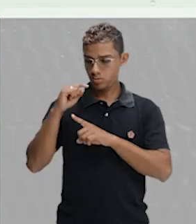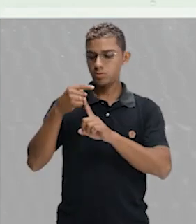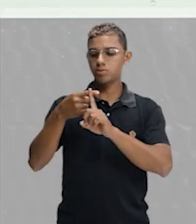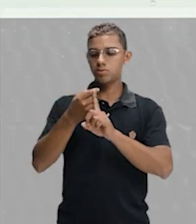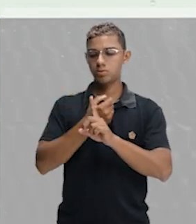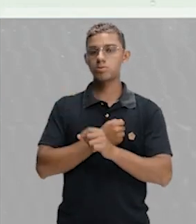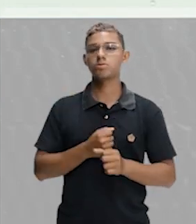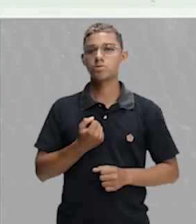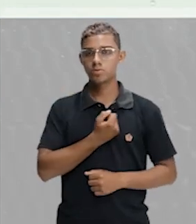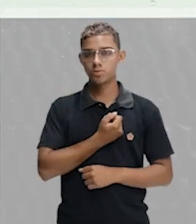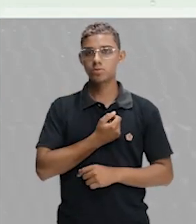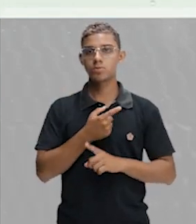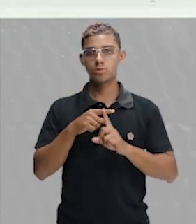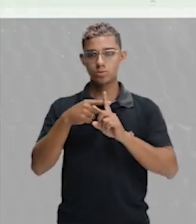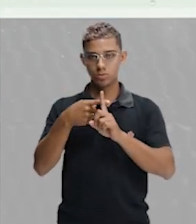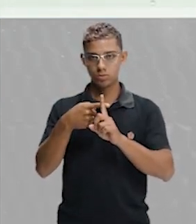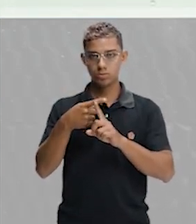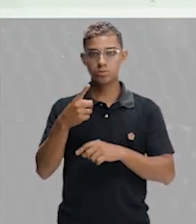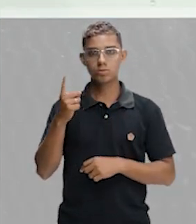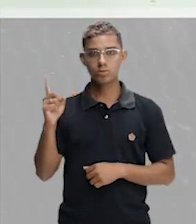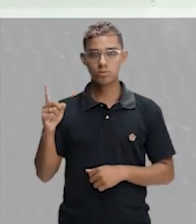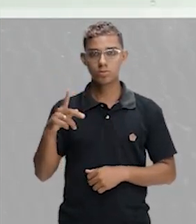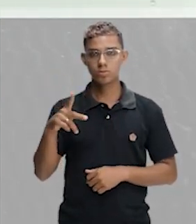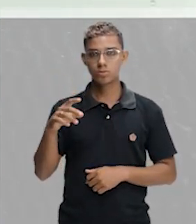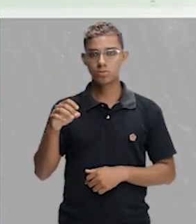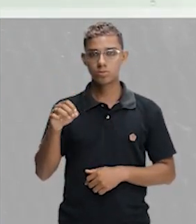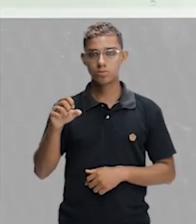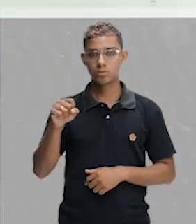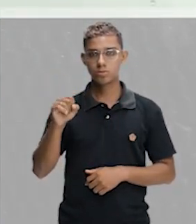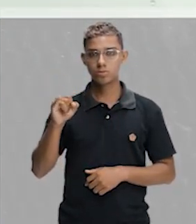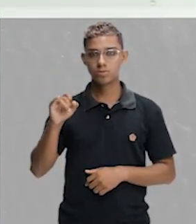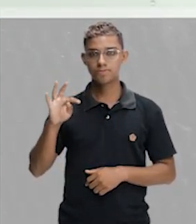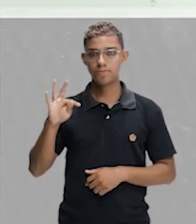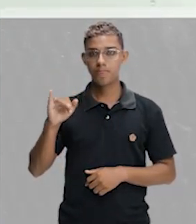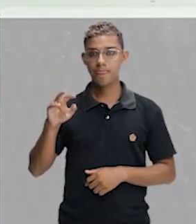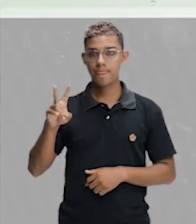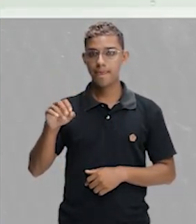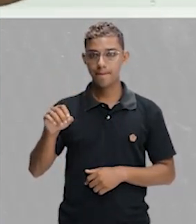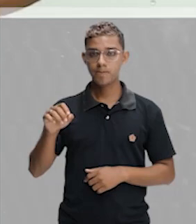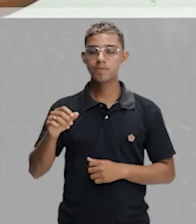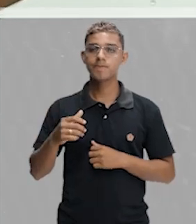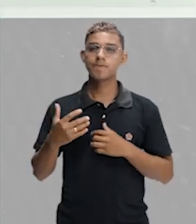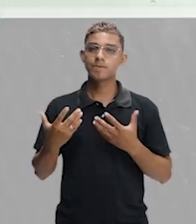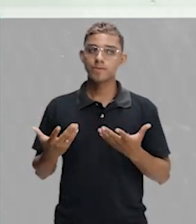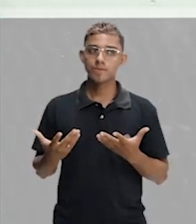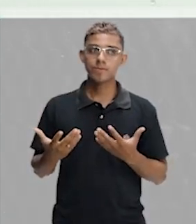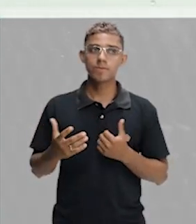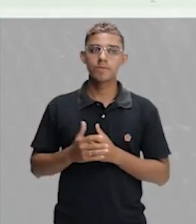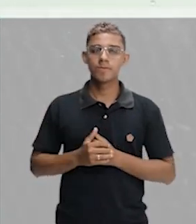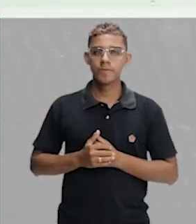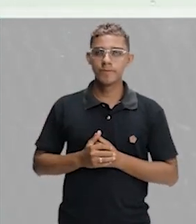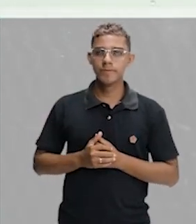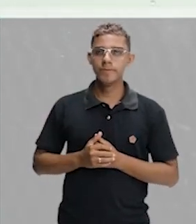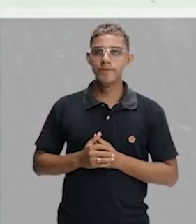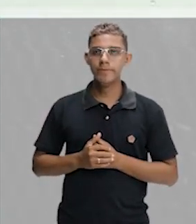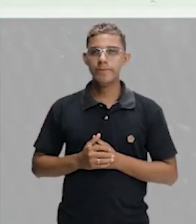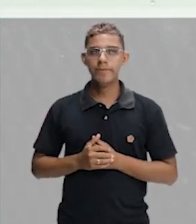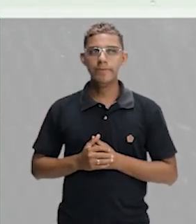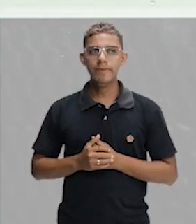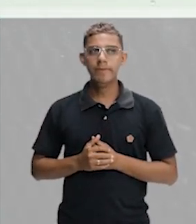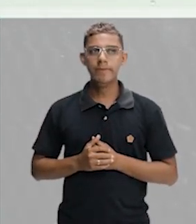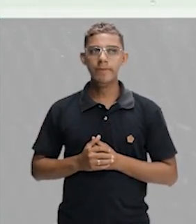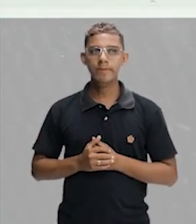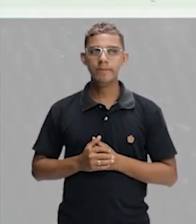a gente de Alfa é positivo logo o coeficiente angular que a tangente de Alfa também vai ser positiva